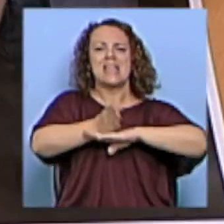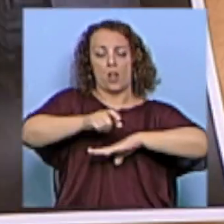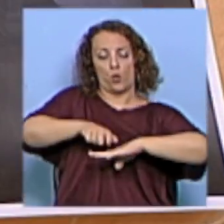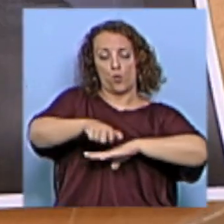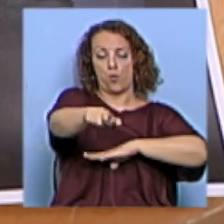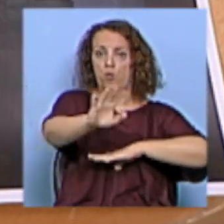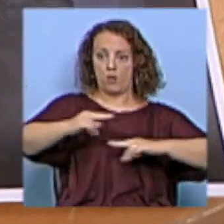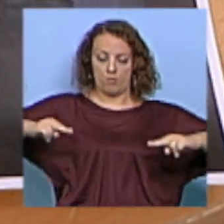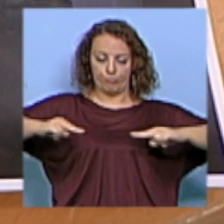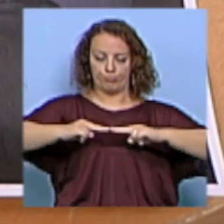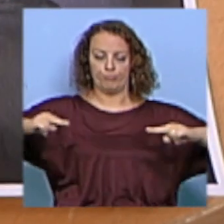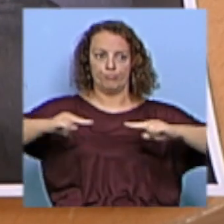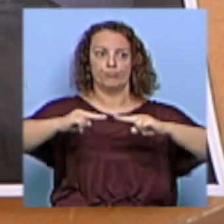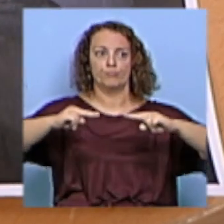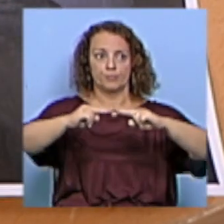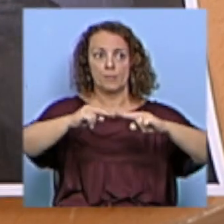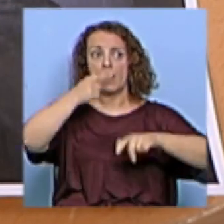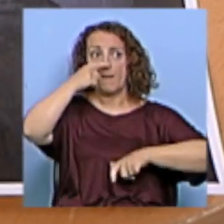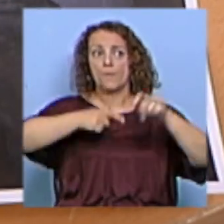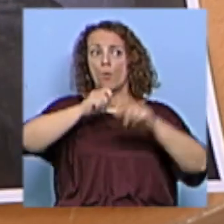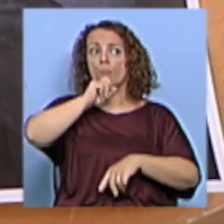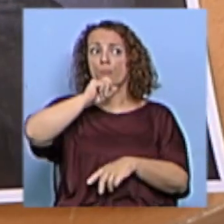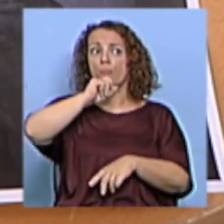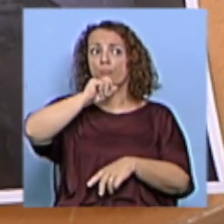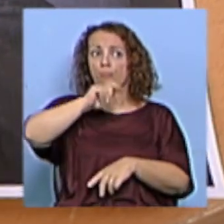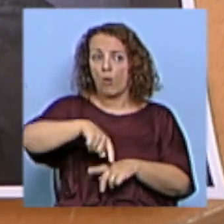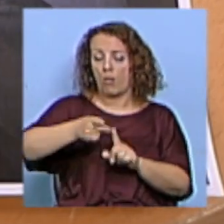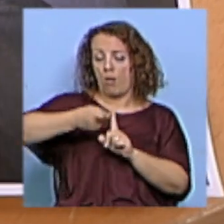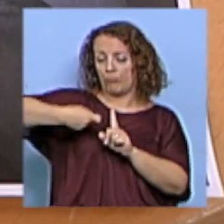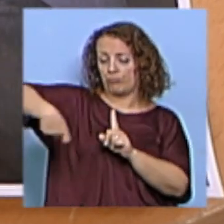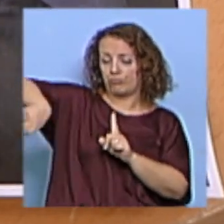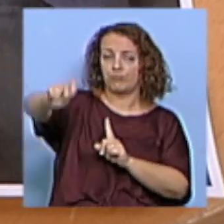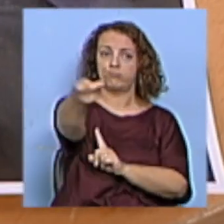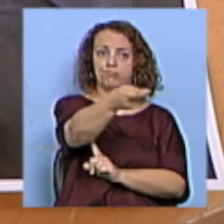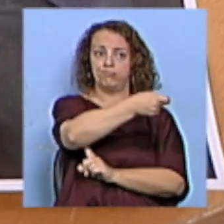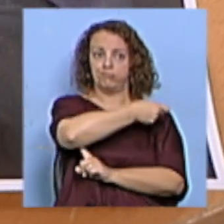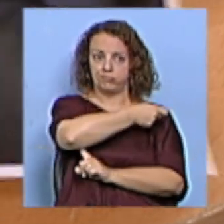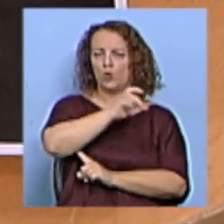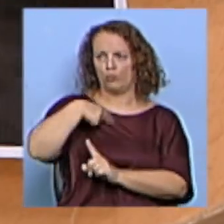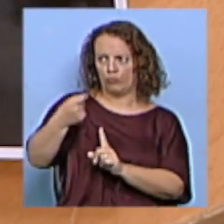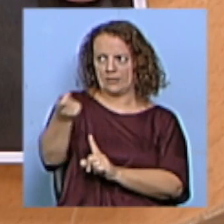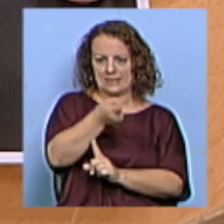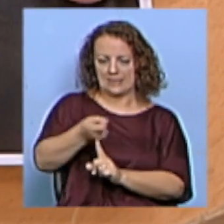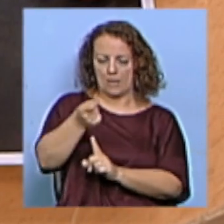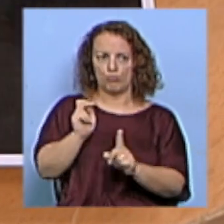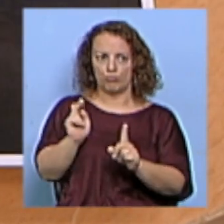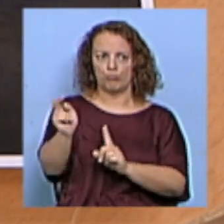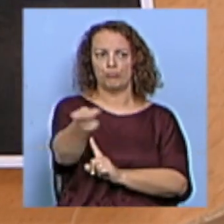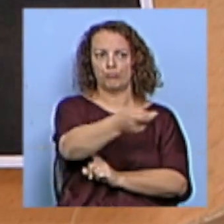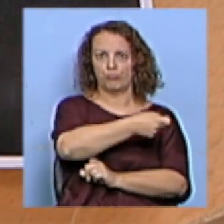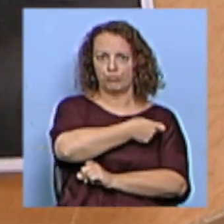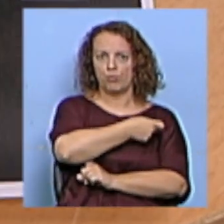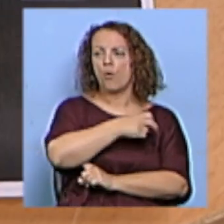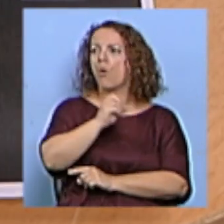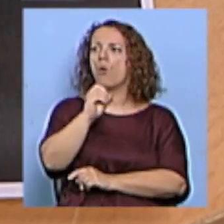circulação poderá ser feita por aqui, por um lado, e por aqui, por outro. Eu já vou marcar. Ou, por exemplo, podemos